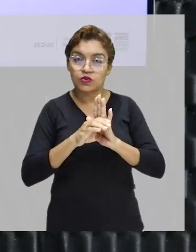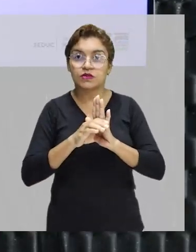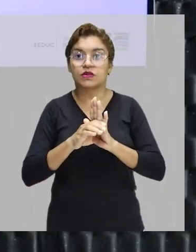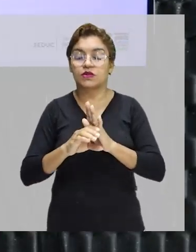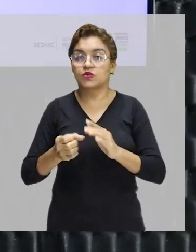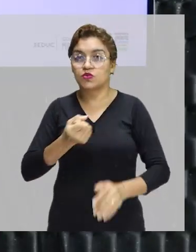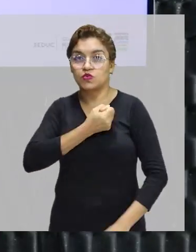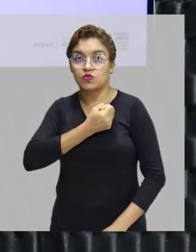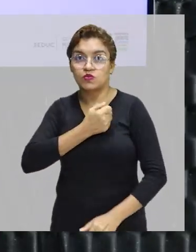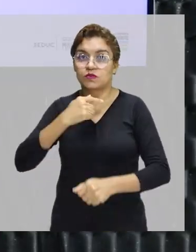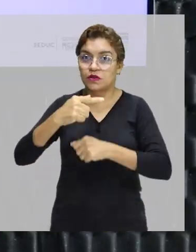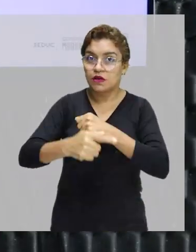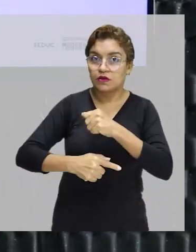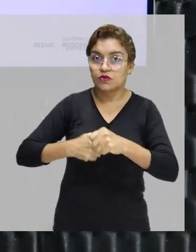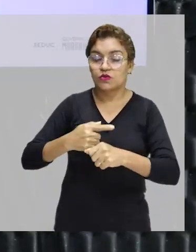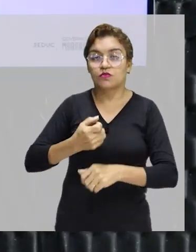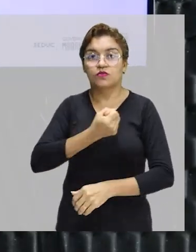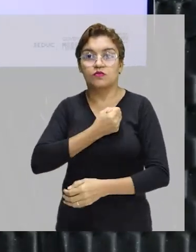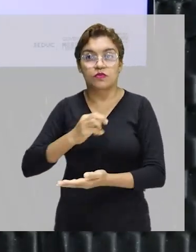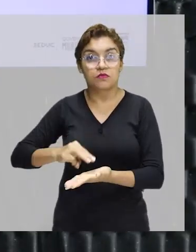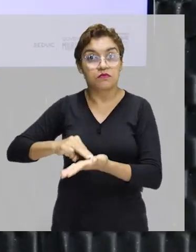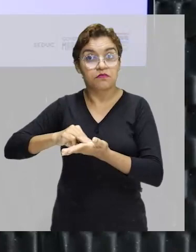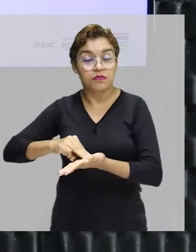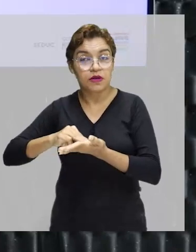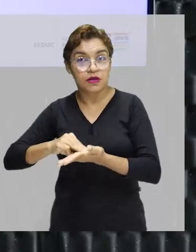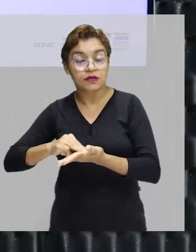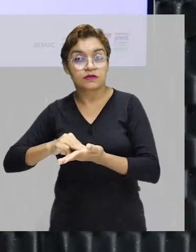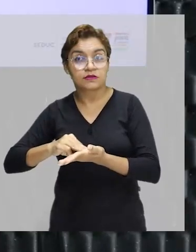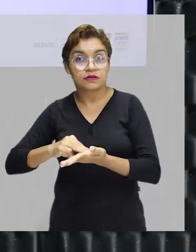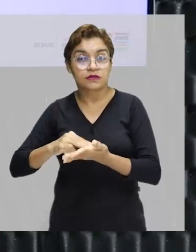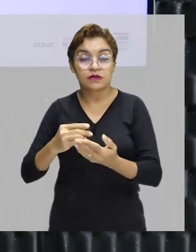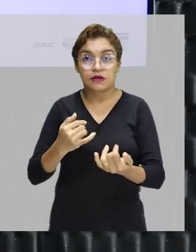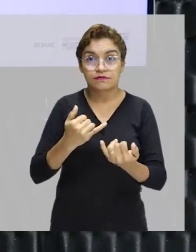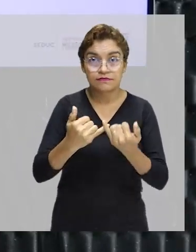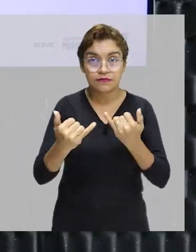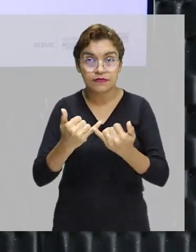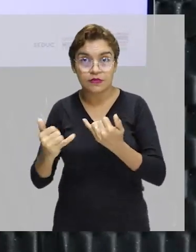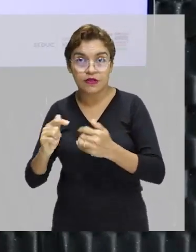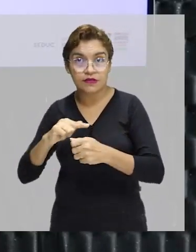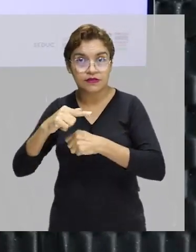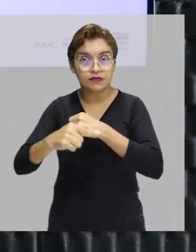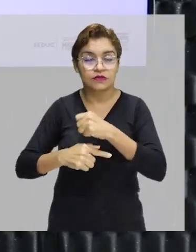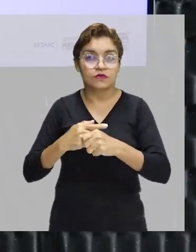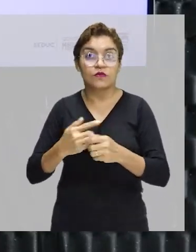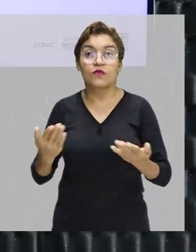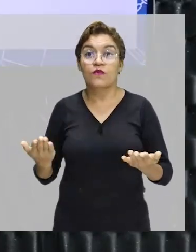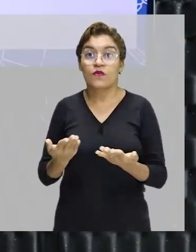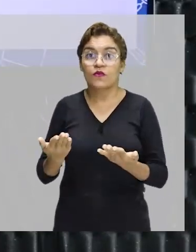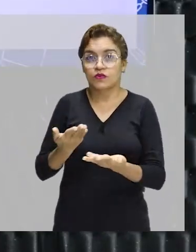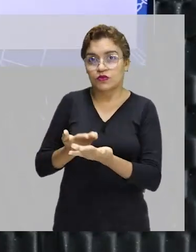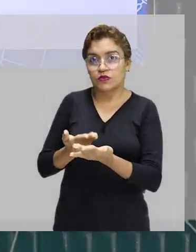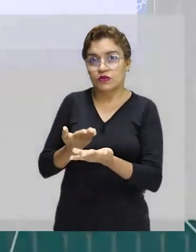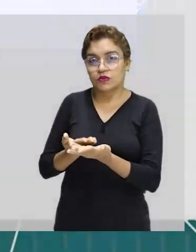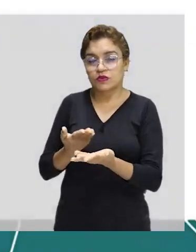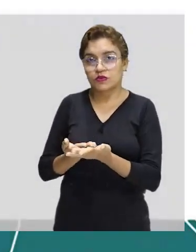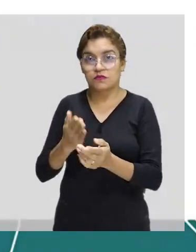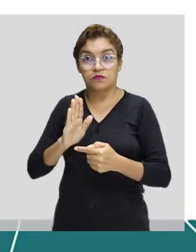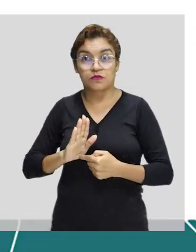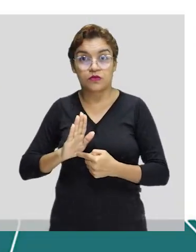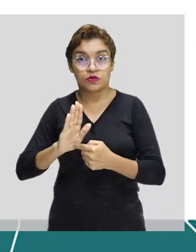número atômico, número de massa, as semelhanças atômicas. Bom, e no nosso vídeo de hoje, nós